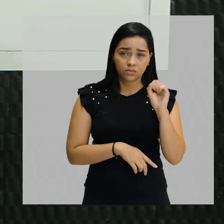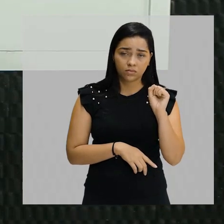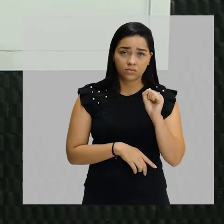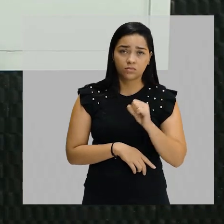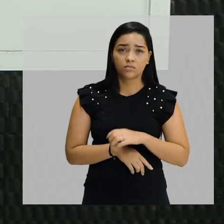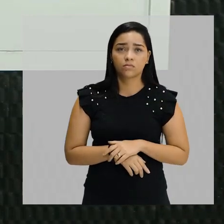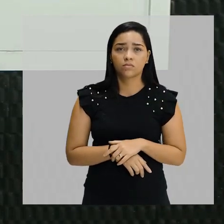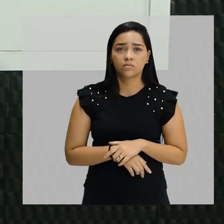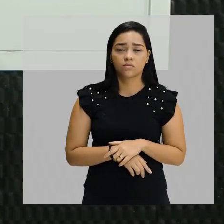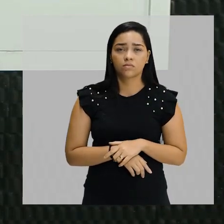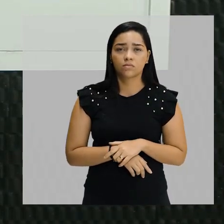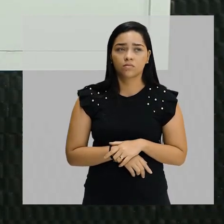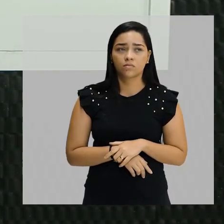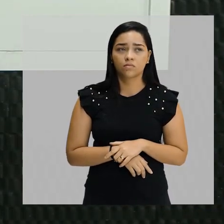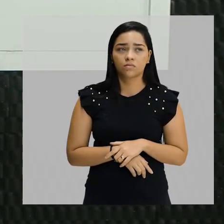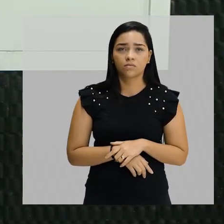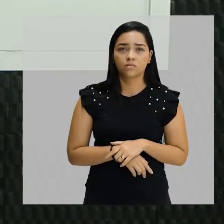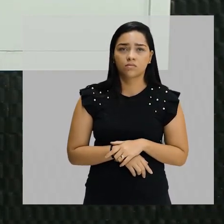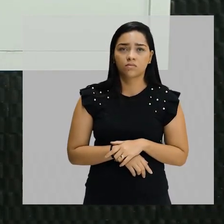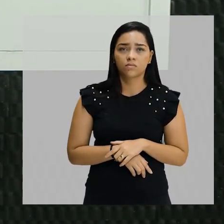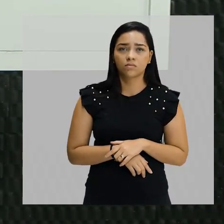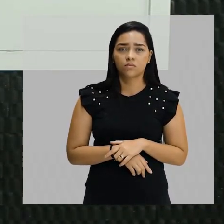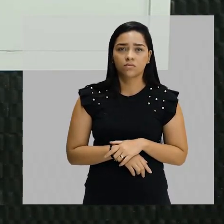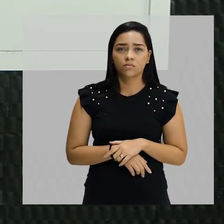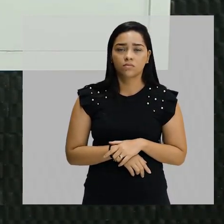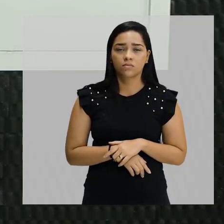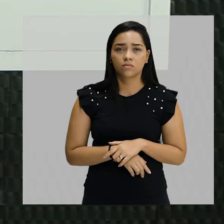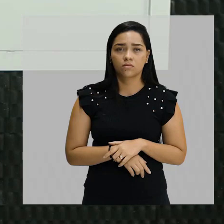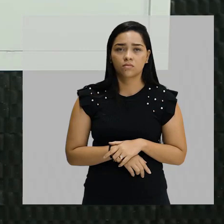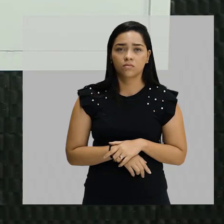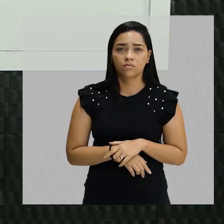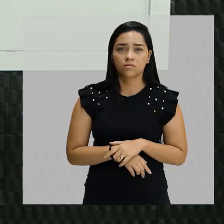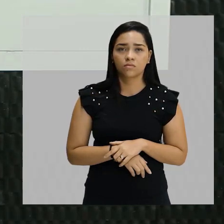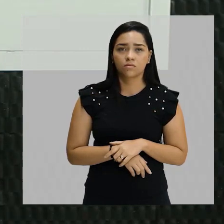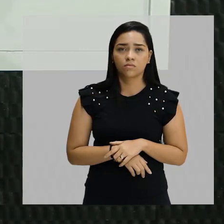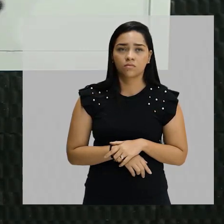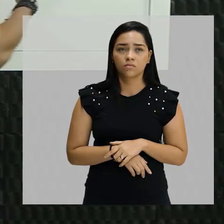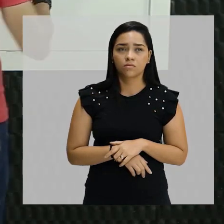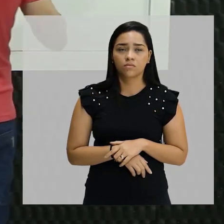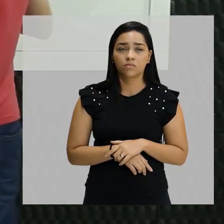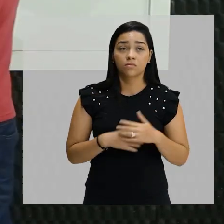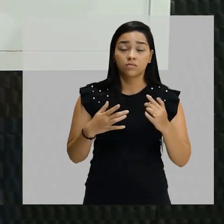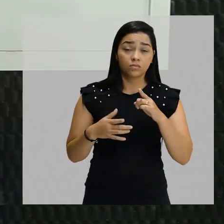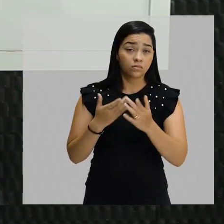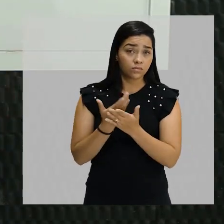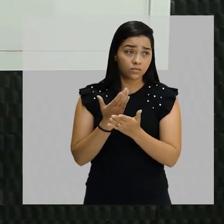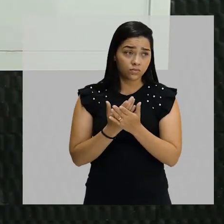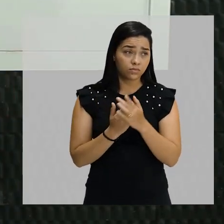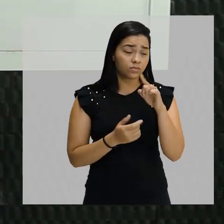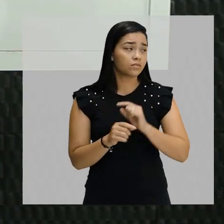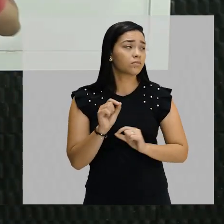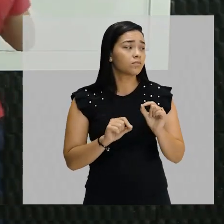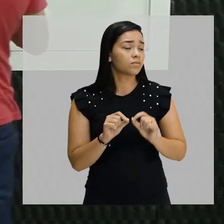cartesius mais conhecido apelidado de Descartes René Descartes chamou tá então quando você estuda o racionalismo